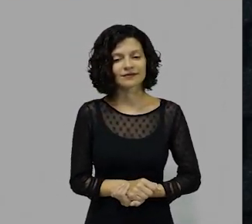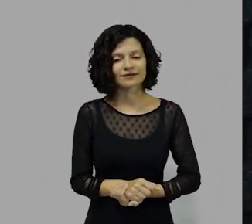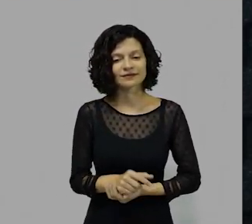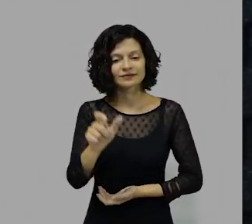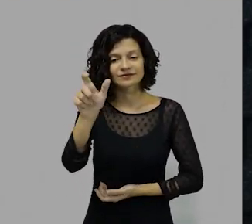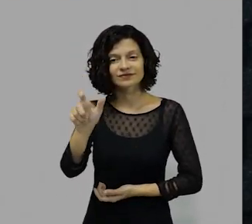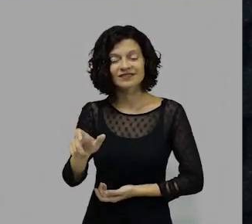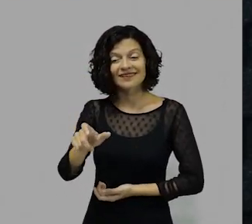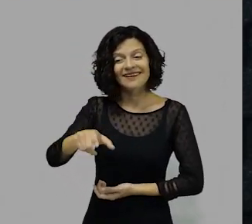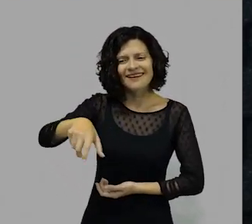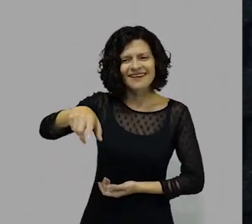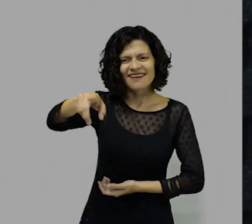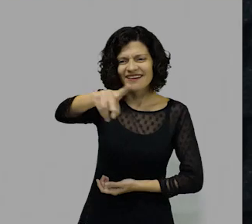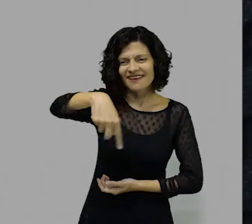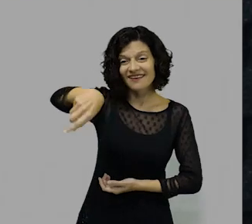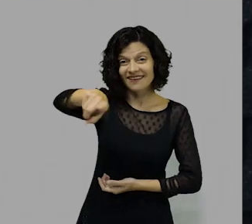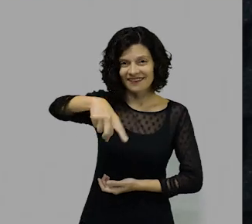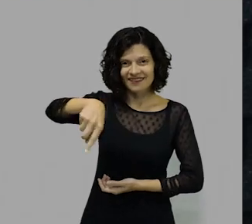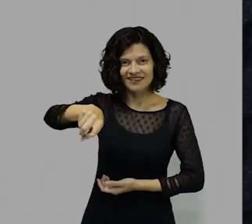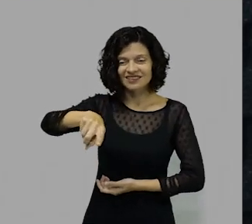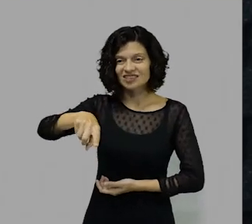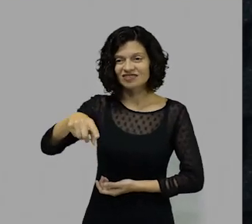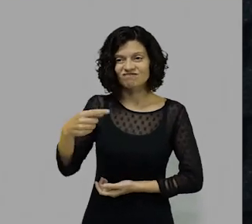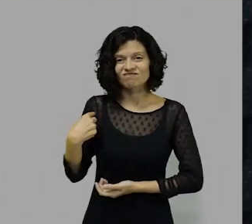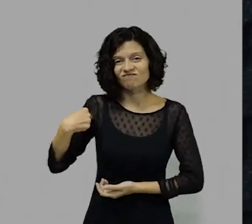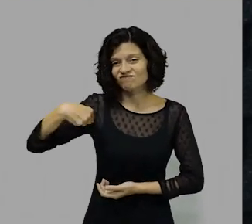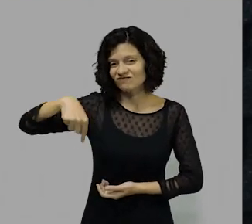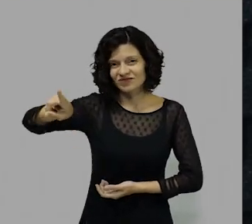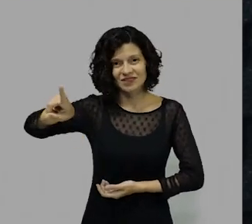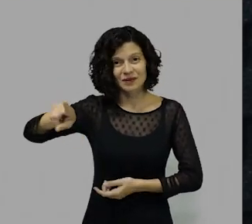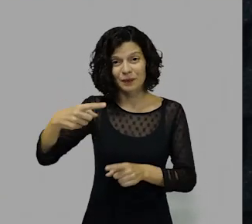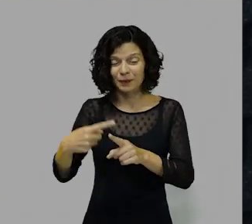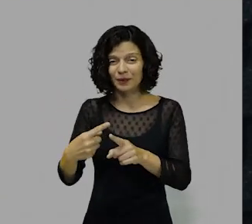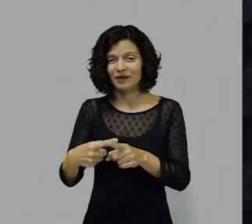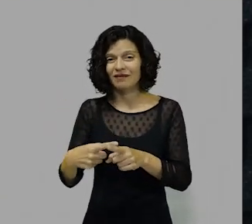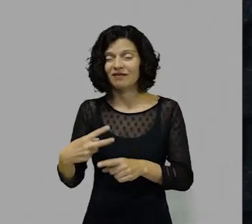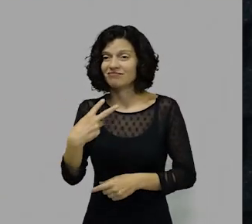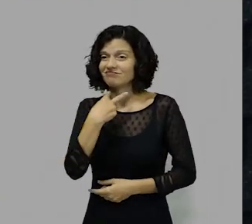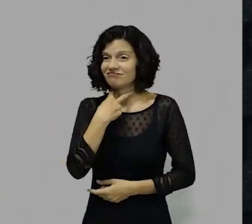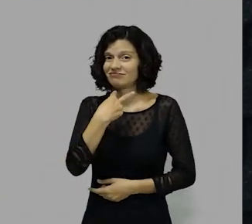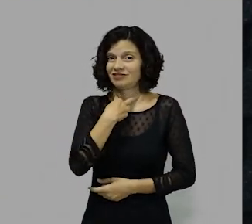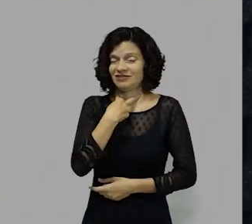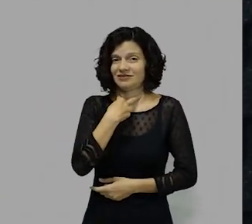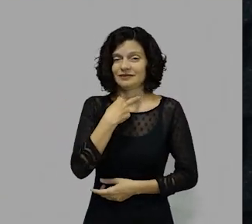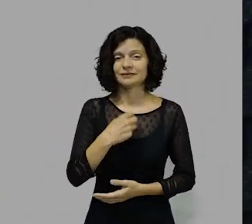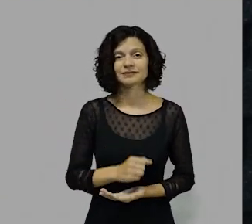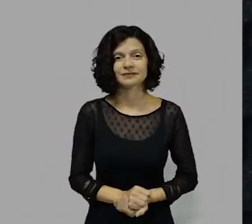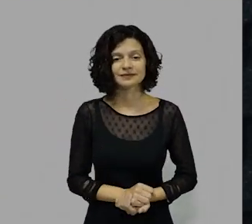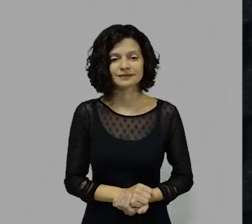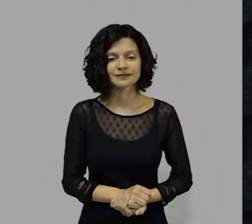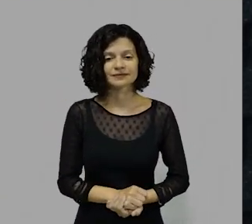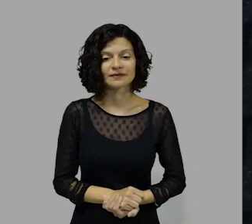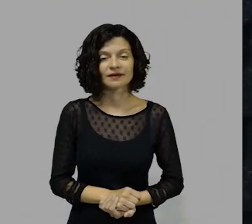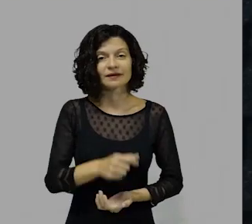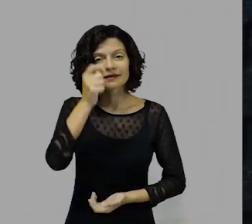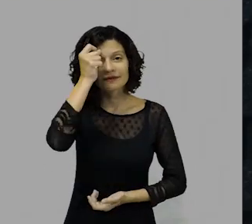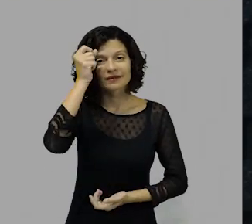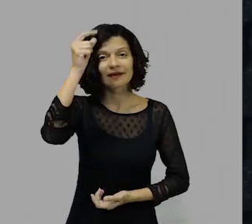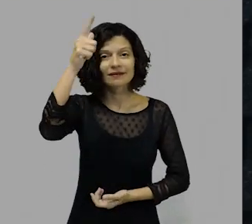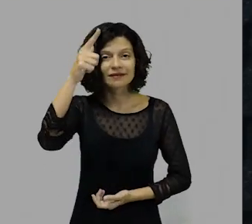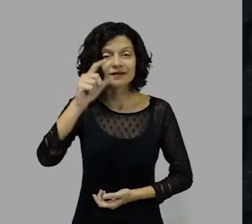Eles não saíram porque eles estavam muito ocupados. Então, dando essa ideia de